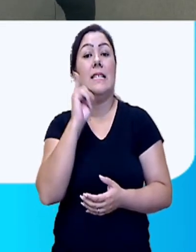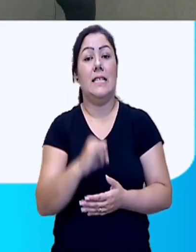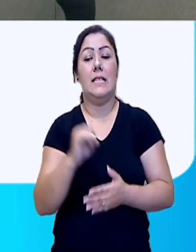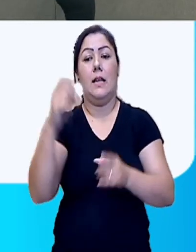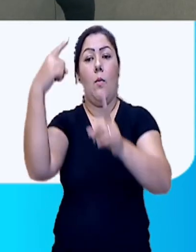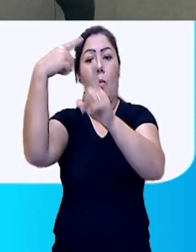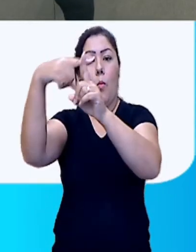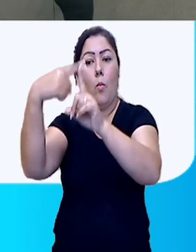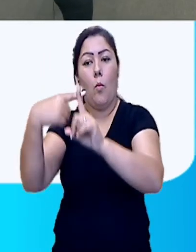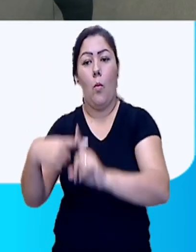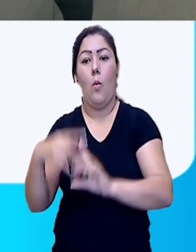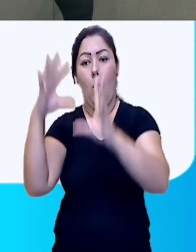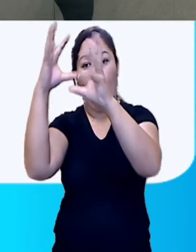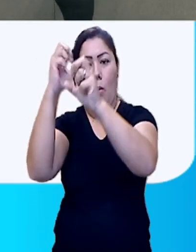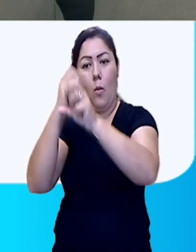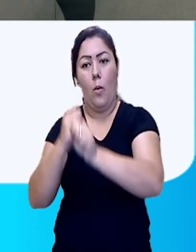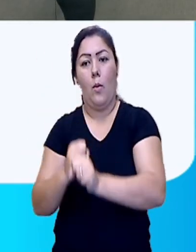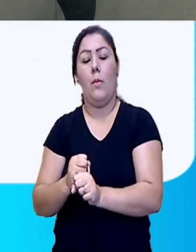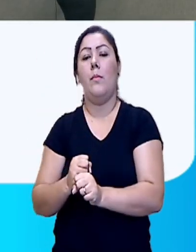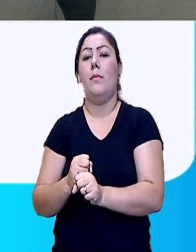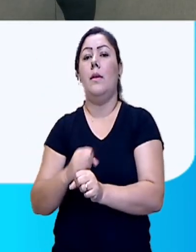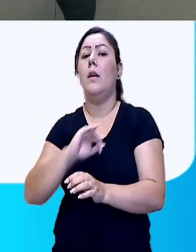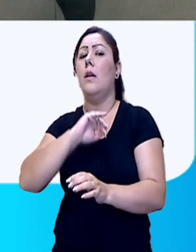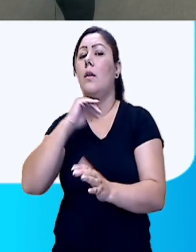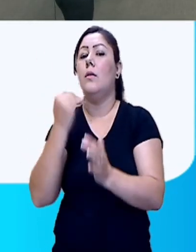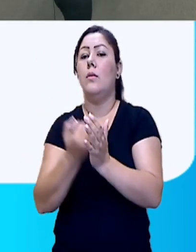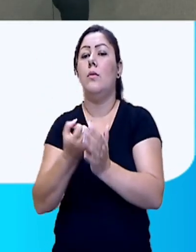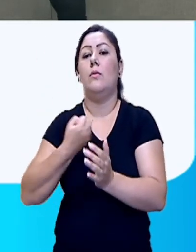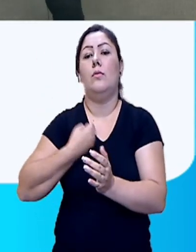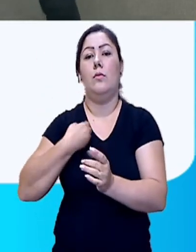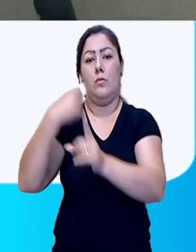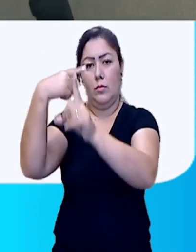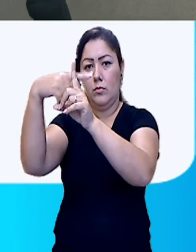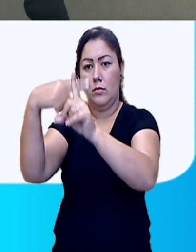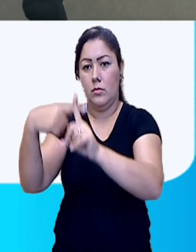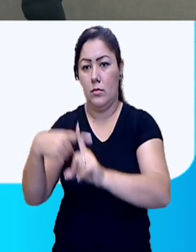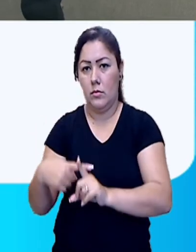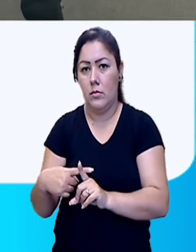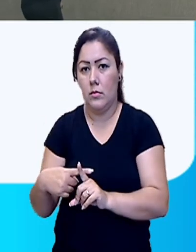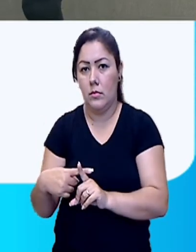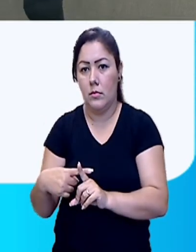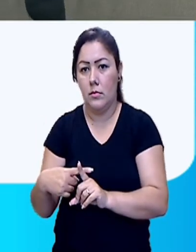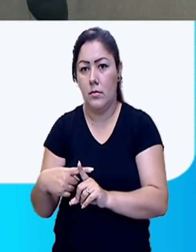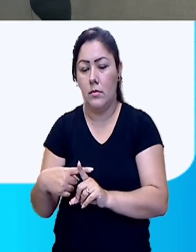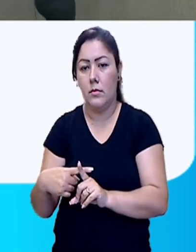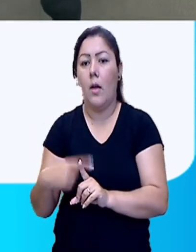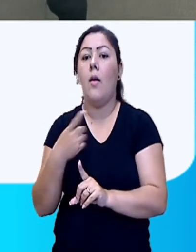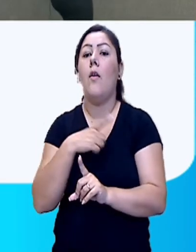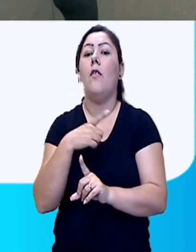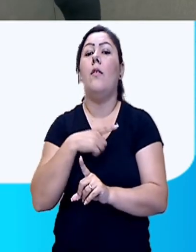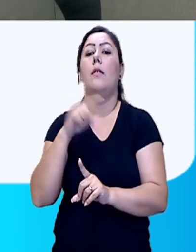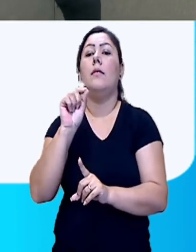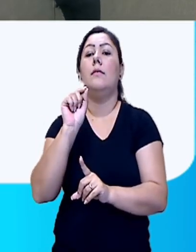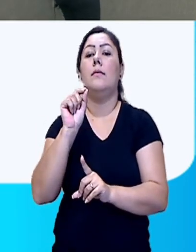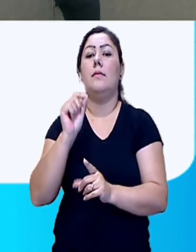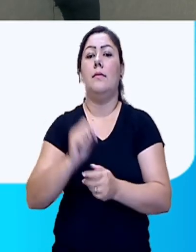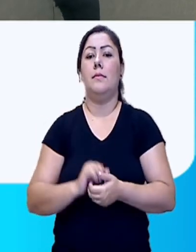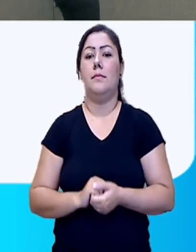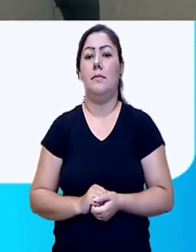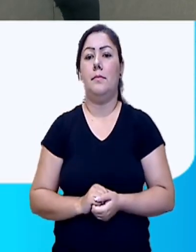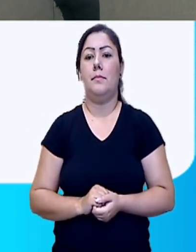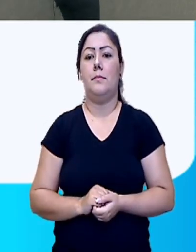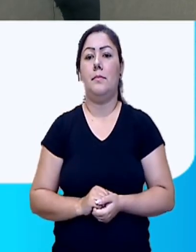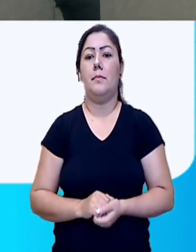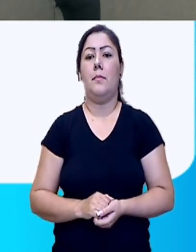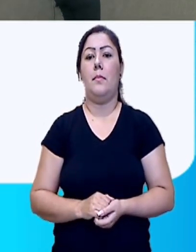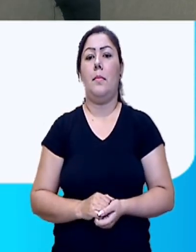todos os positivos aqui do extrato bancário de Roberto, eu vou obter